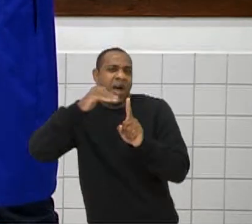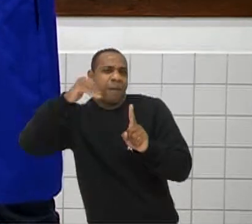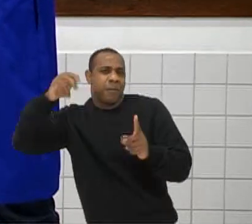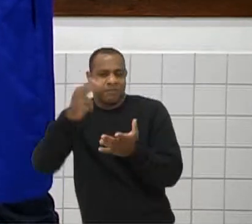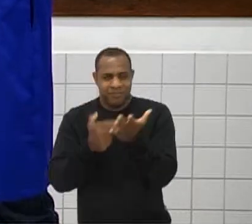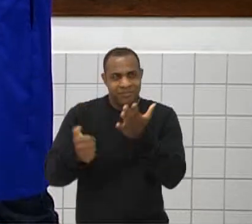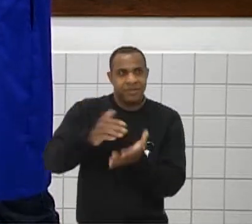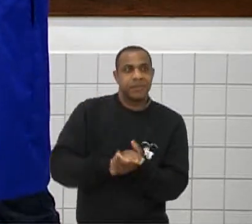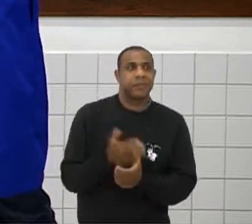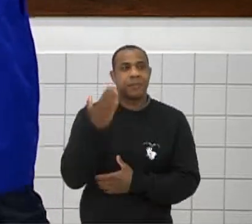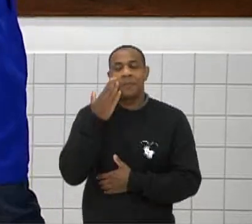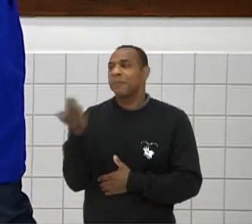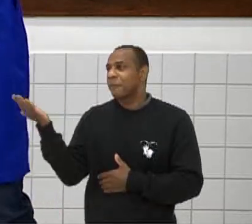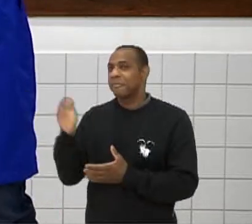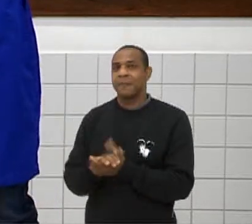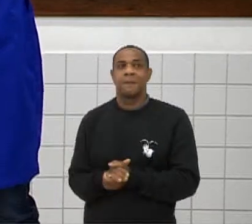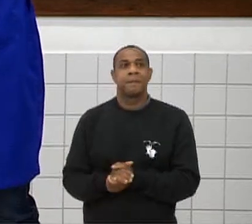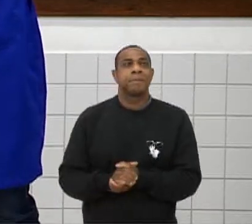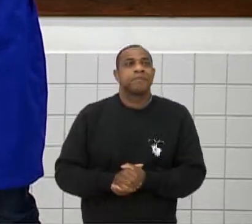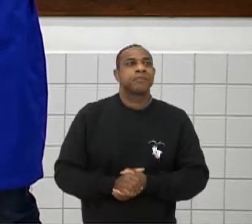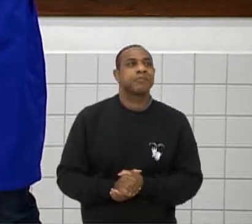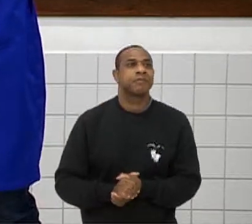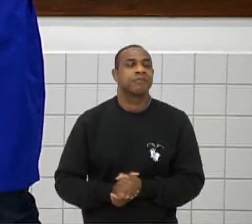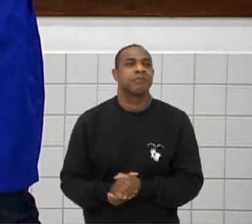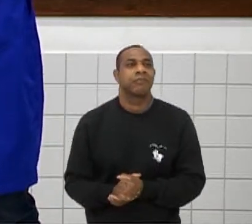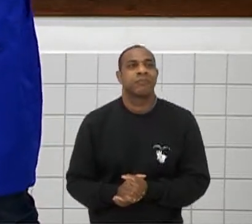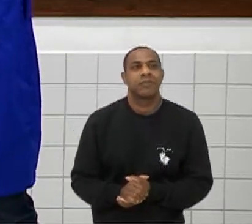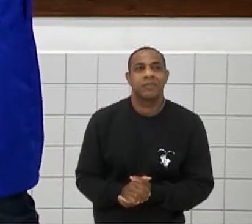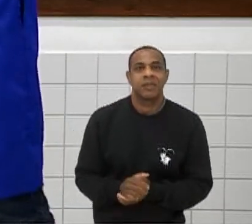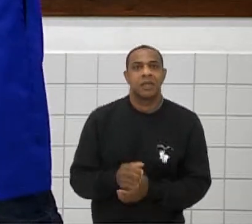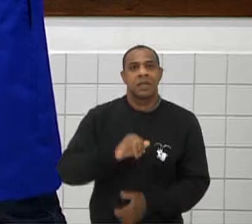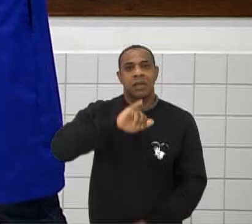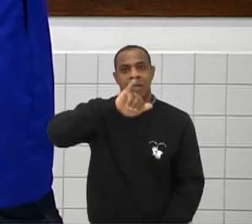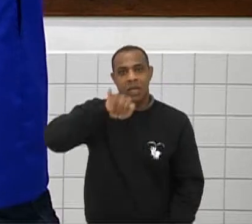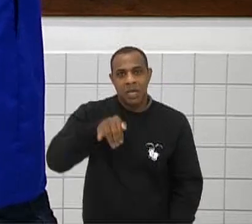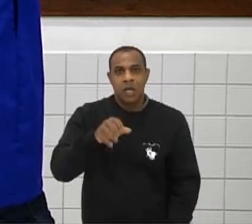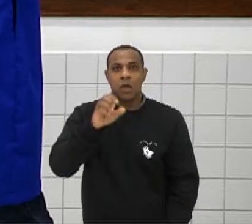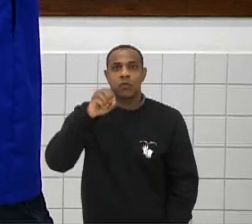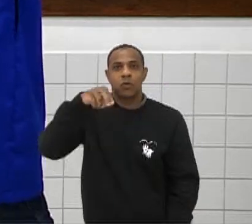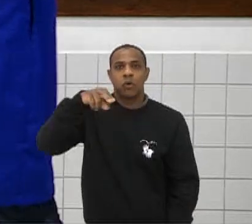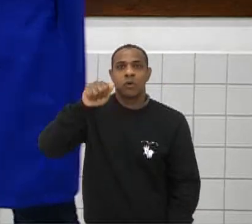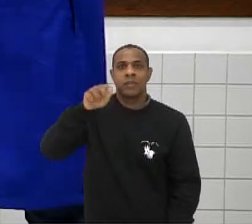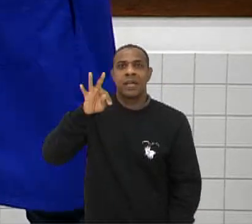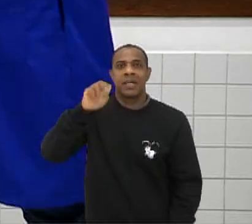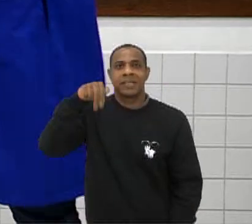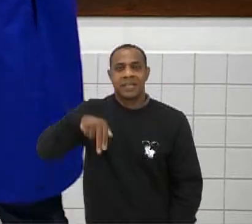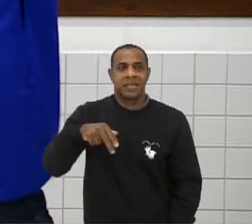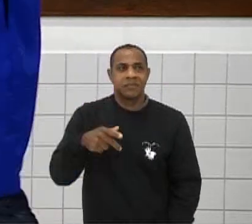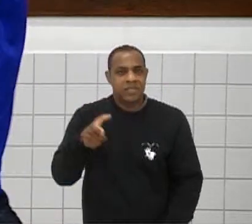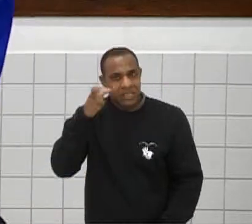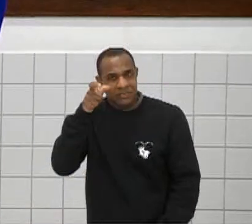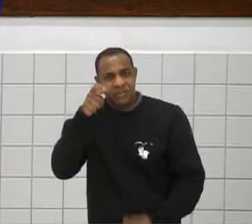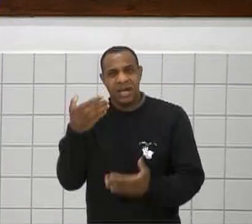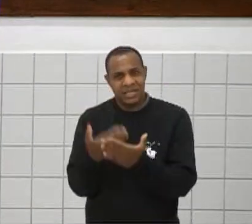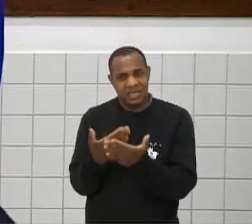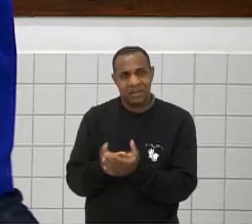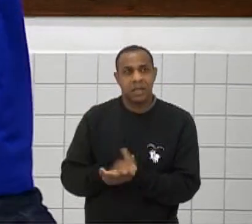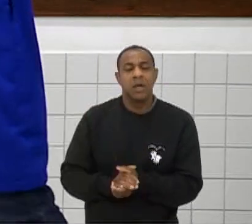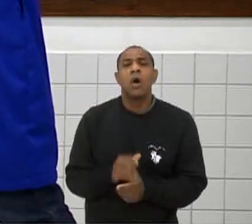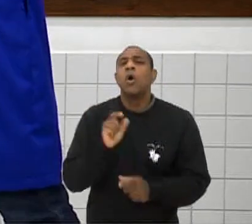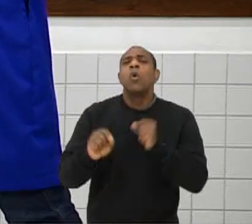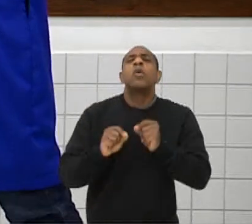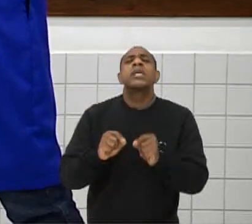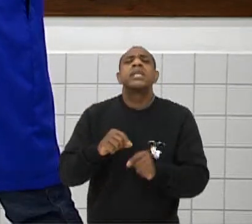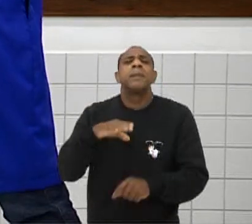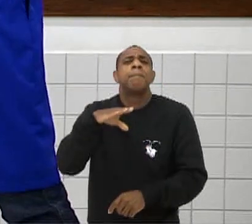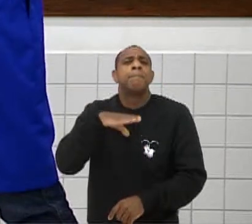Boa Vista? Antes, Jonathan, você assistiu às últimas aulas do professor Rodrigo? Ó, Rodrigo, a pergunta dele. O que Portugal fazia com